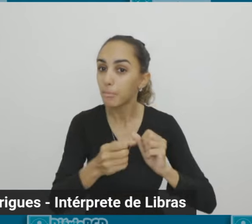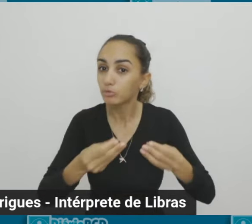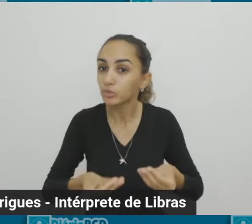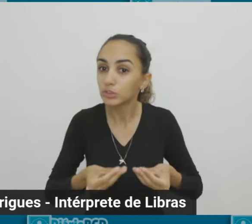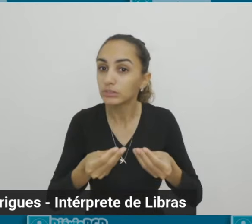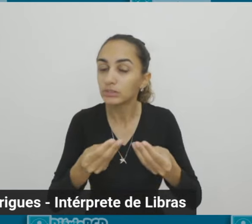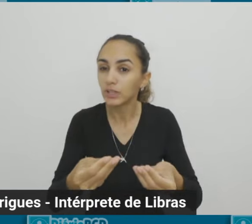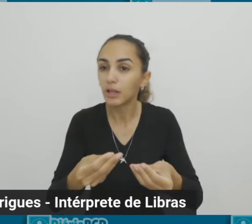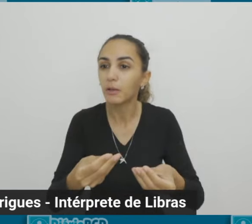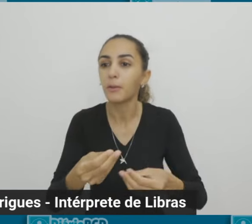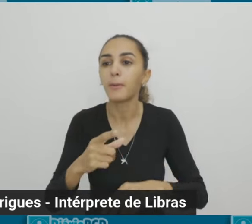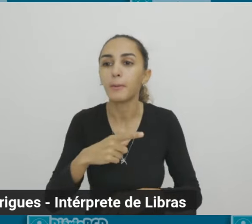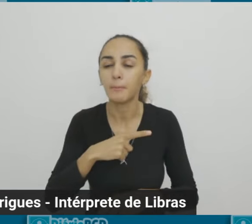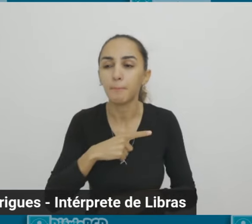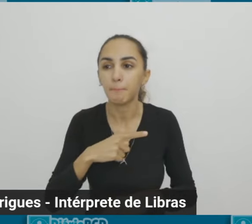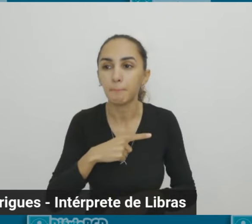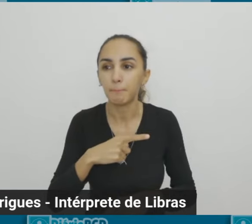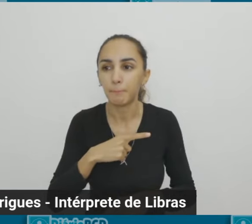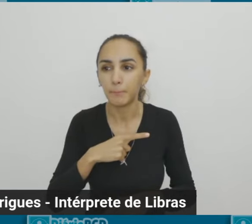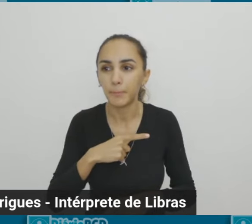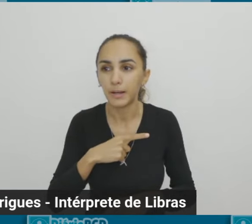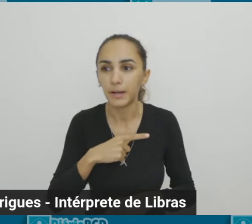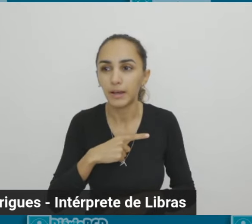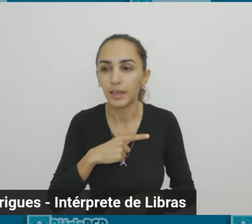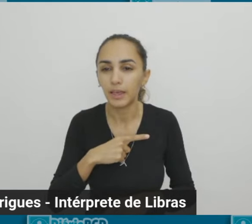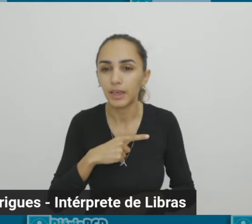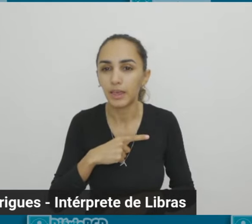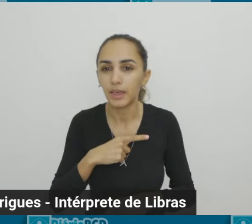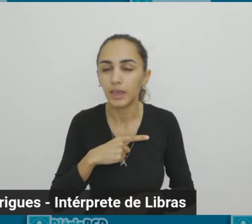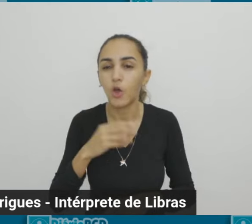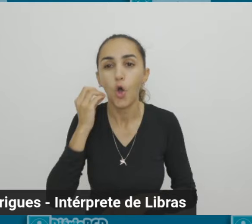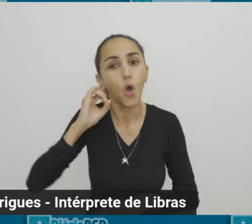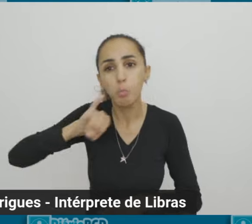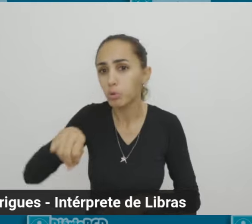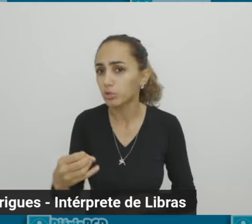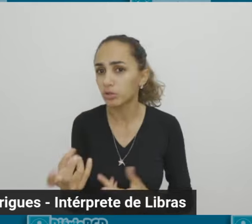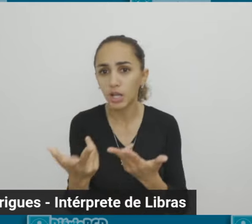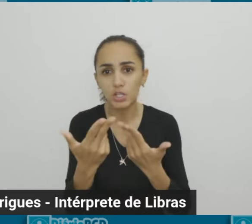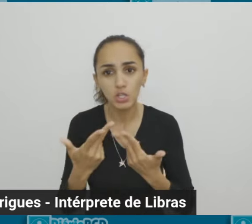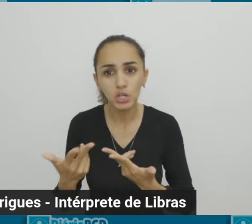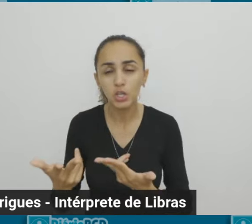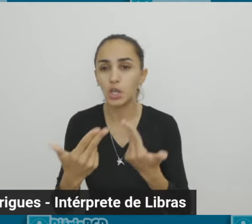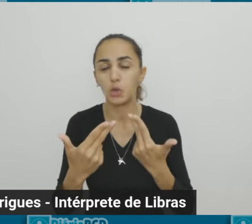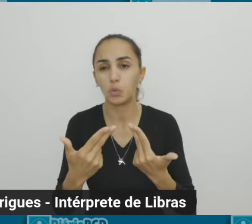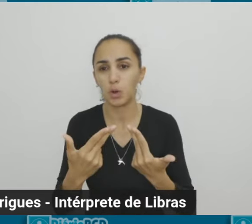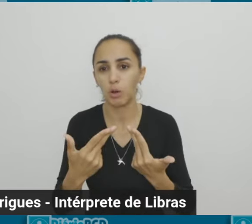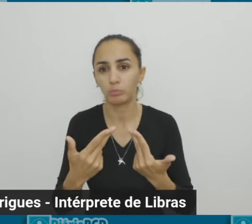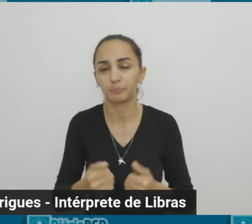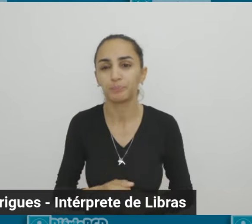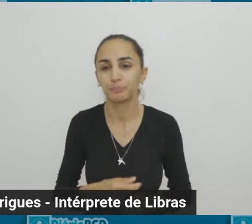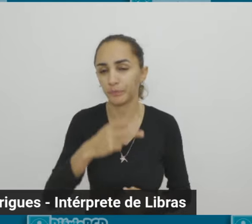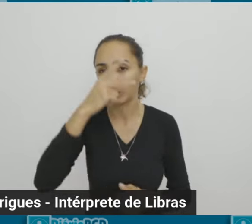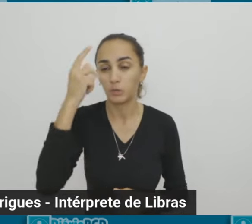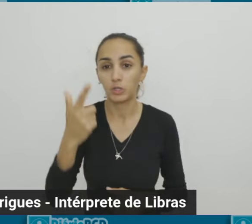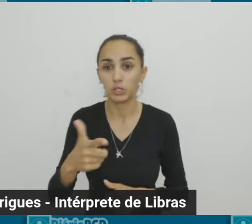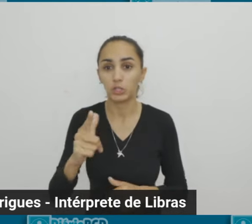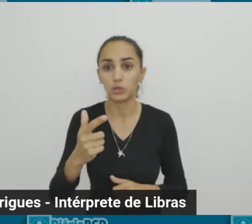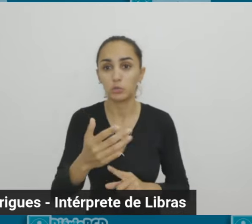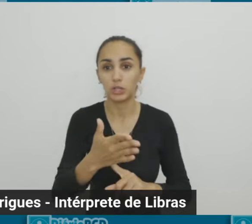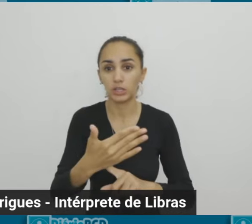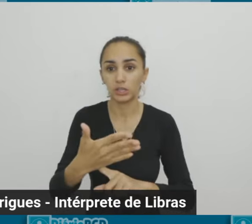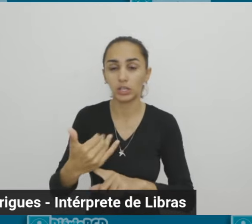que haja as mesmas condições para quem, por exemplo, não tem a tecnologia assistiva disponível